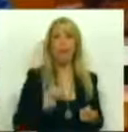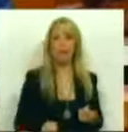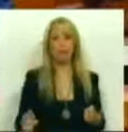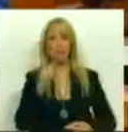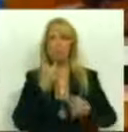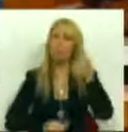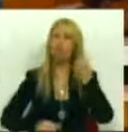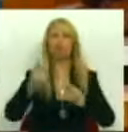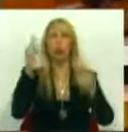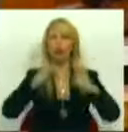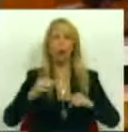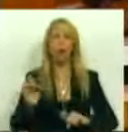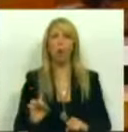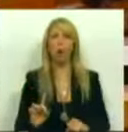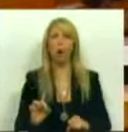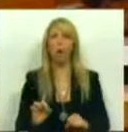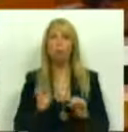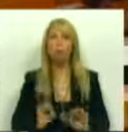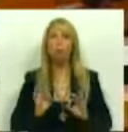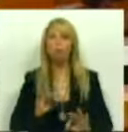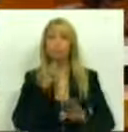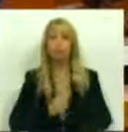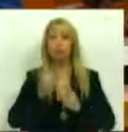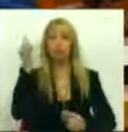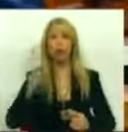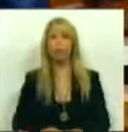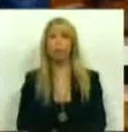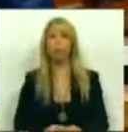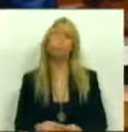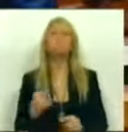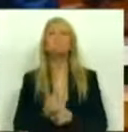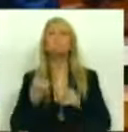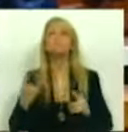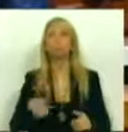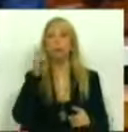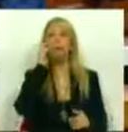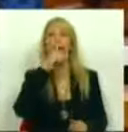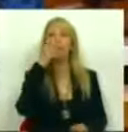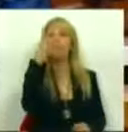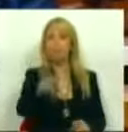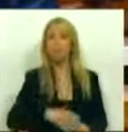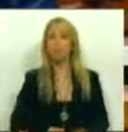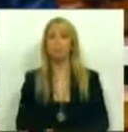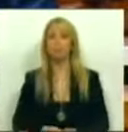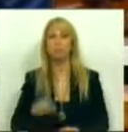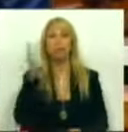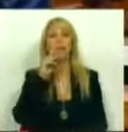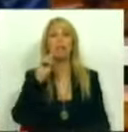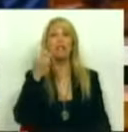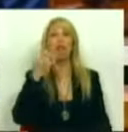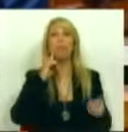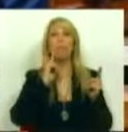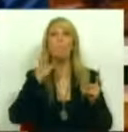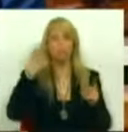muito estranho que não concordem. É mesmo muito estranho. Porque quem disse isto em 31 de março